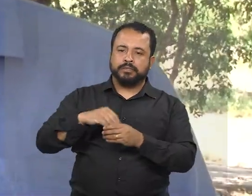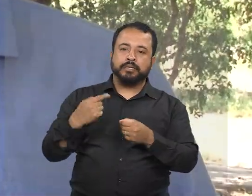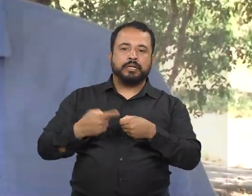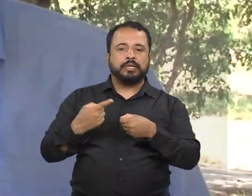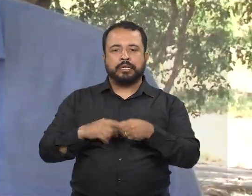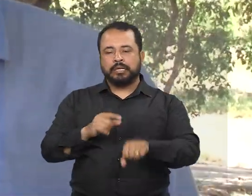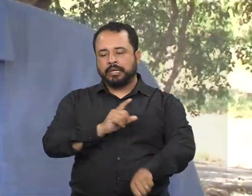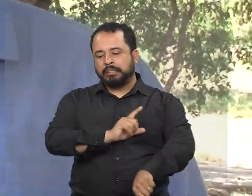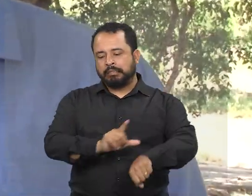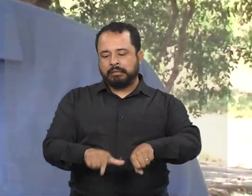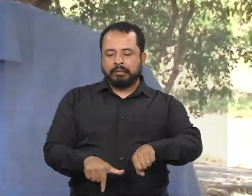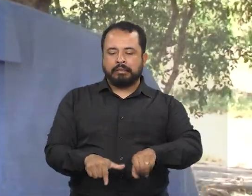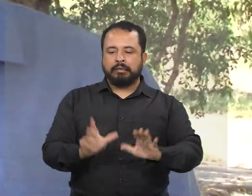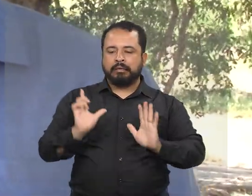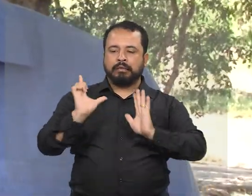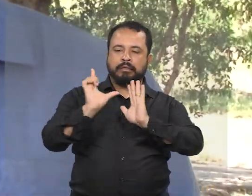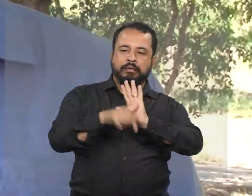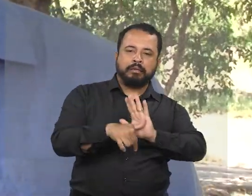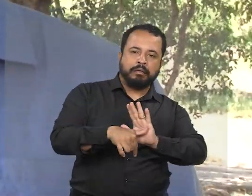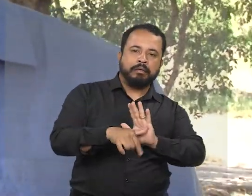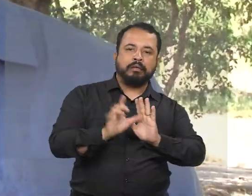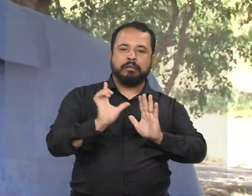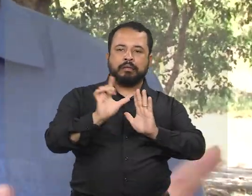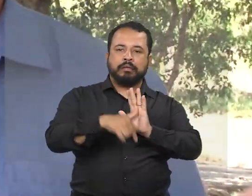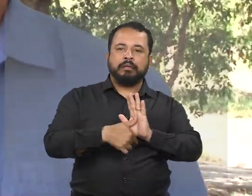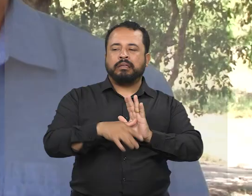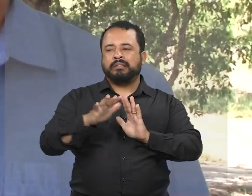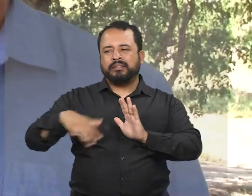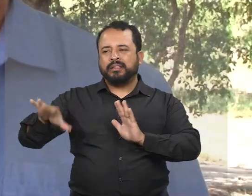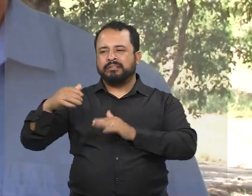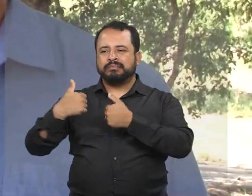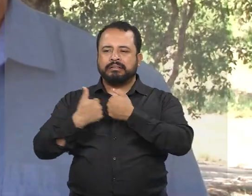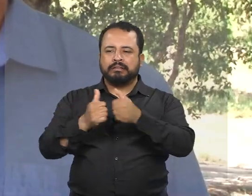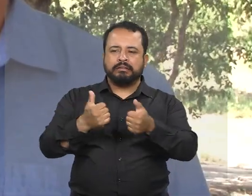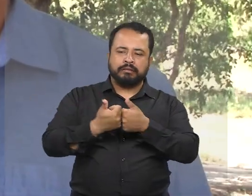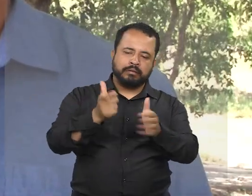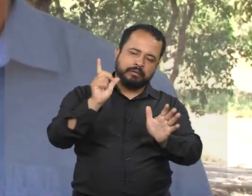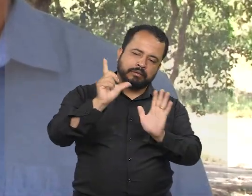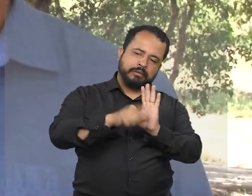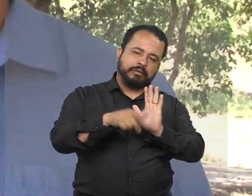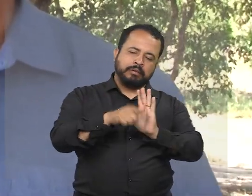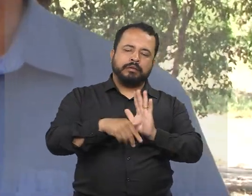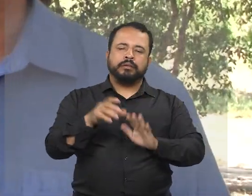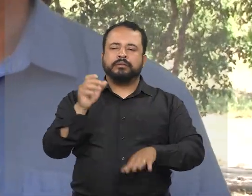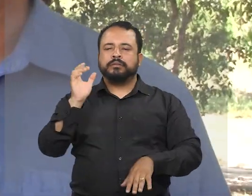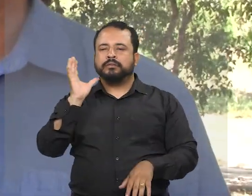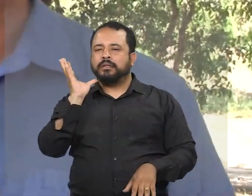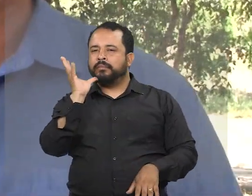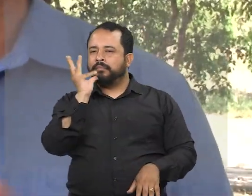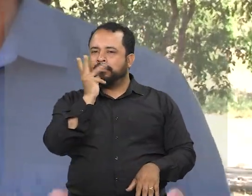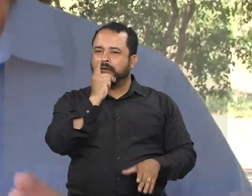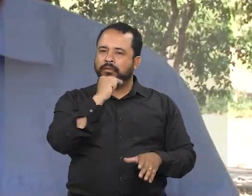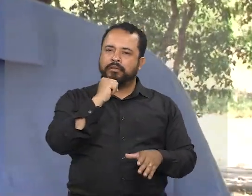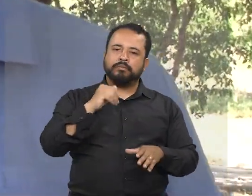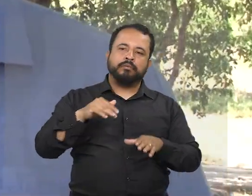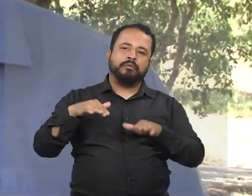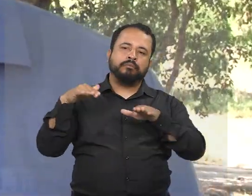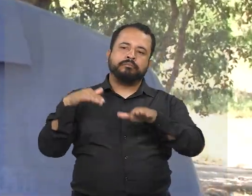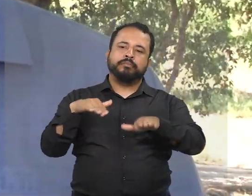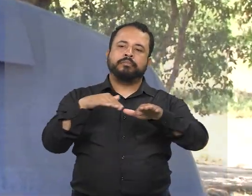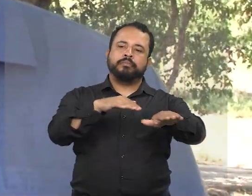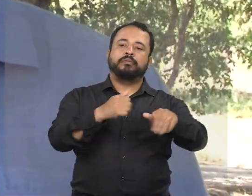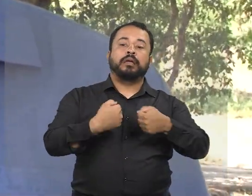como atrasos, as pessoas que acabam deixando de andar no transporte público, que fica lento, porque você vai ter muito mais